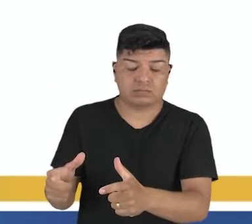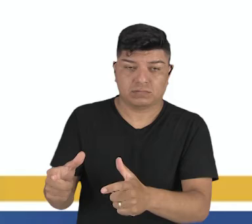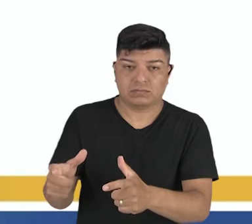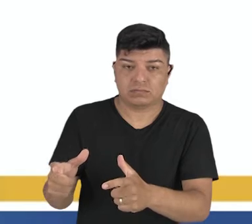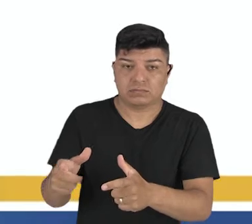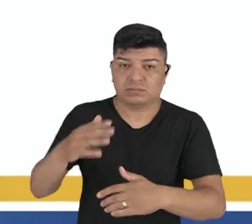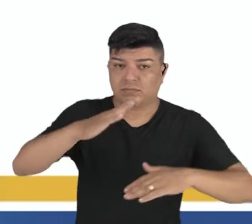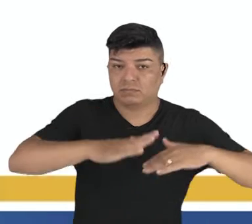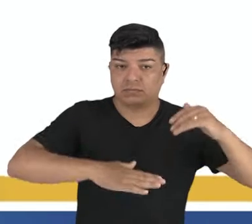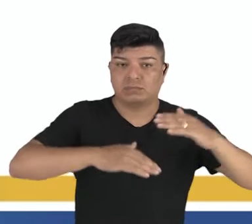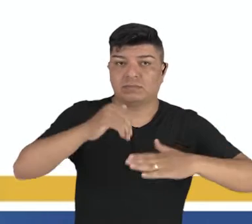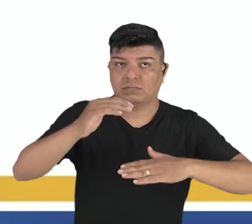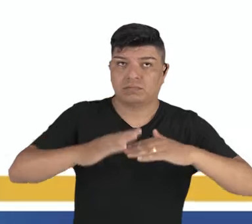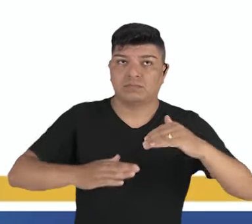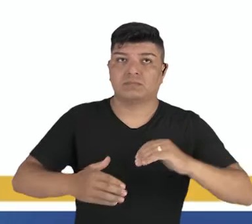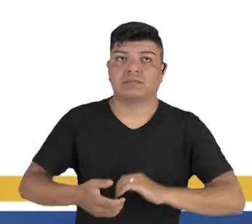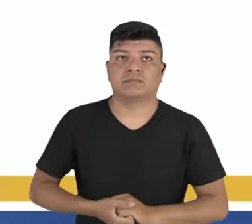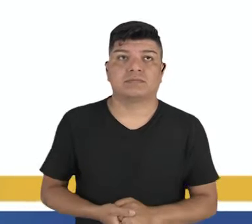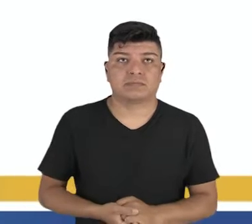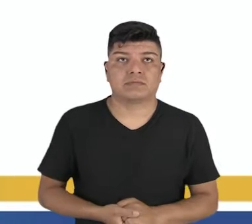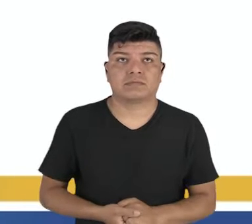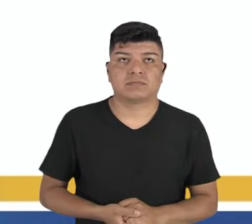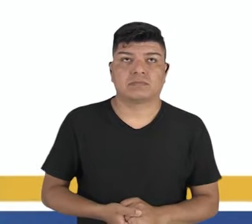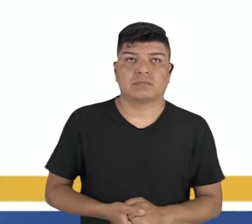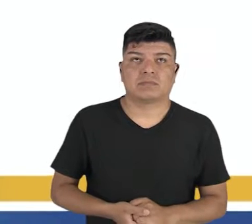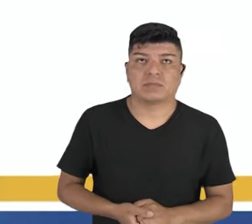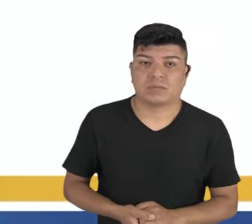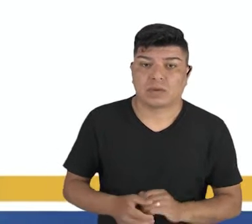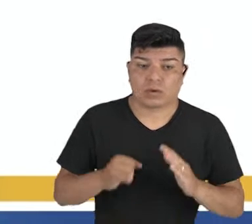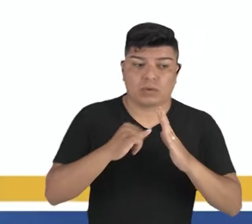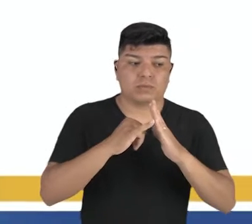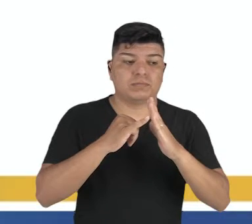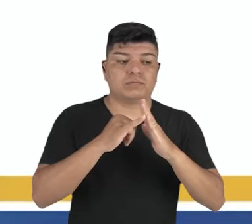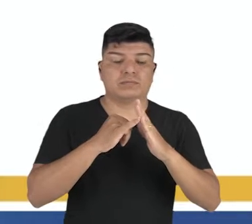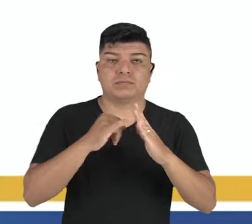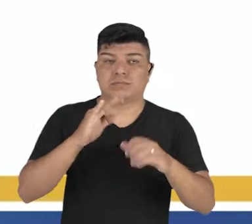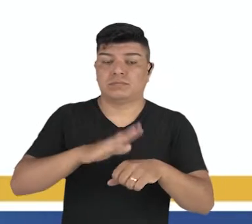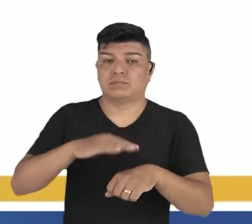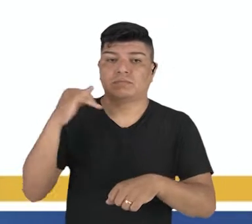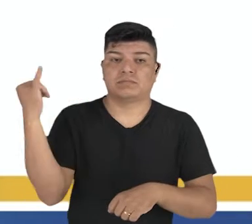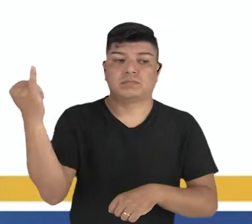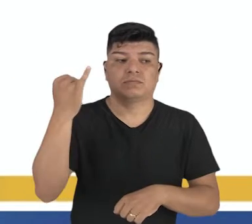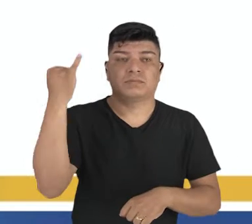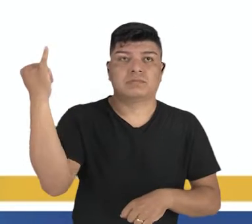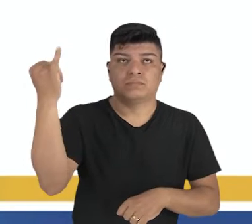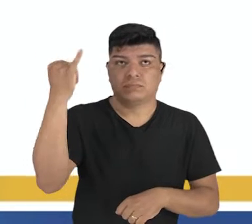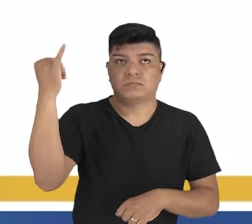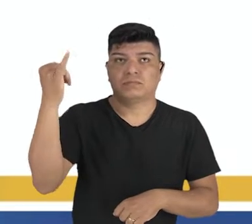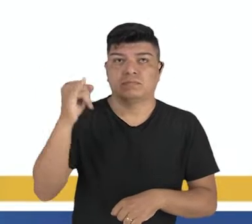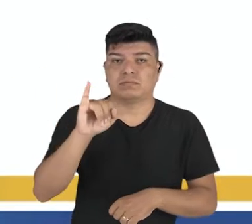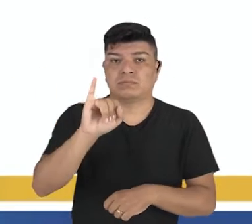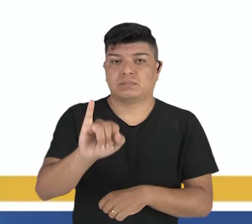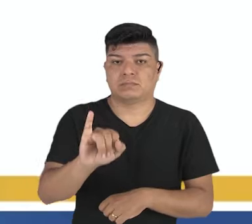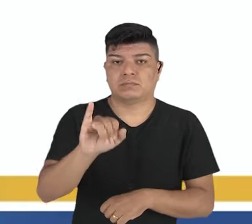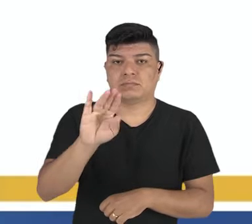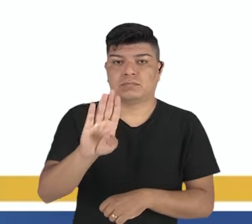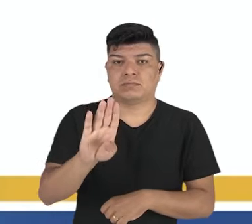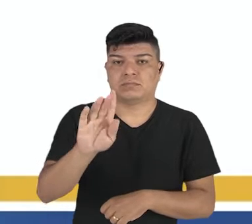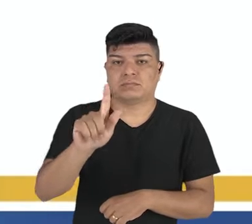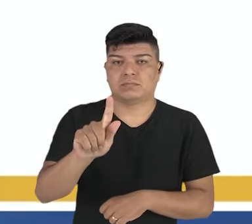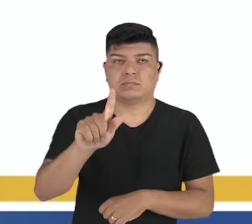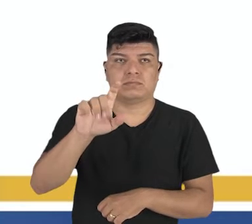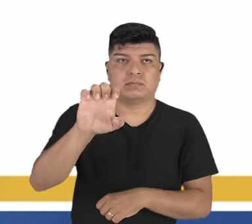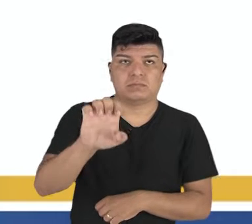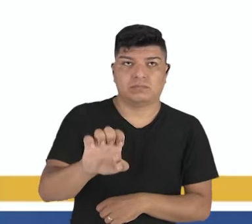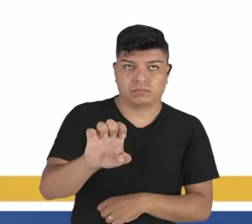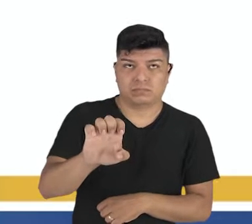profissão. Um dos institutos mais famosos em coletas de dados no Brasil é o IBGE. O IBGE é